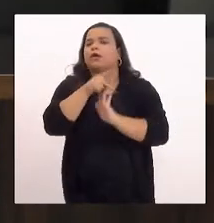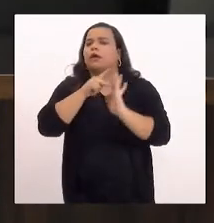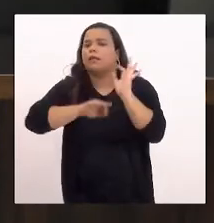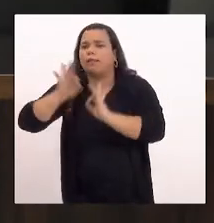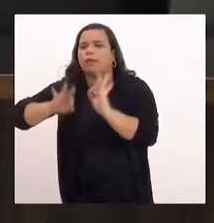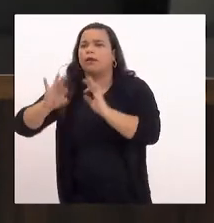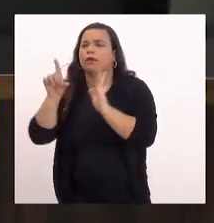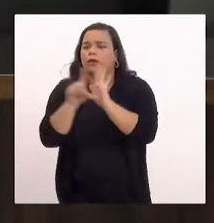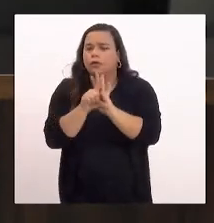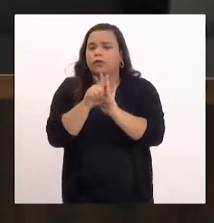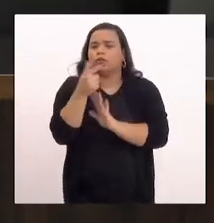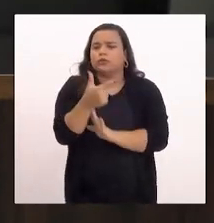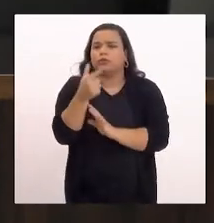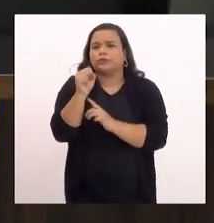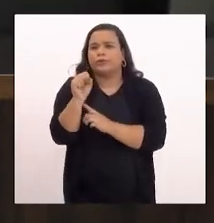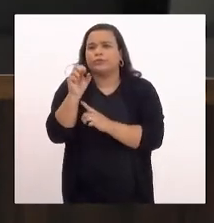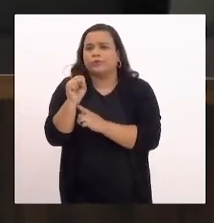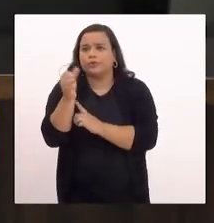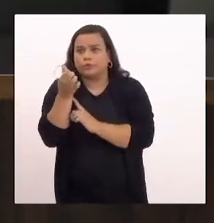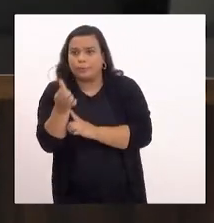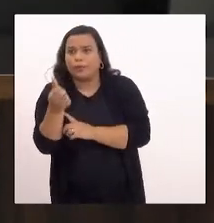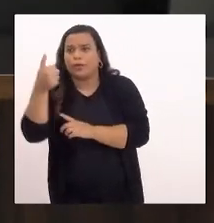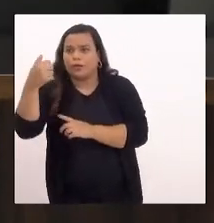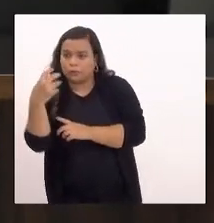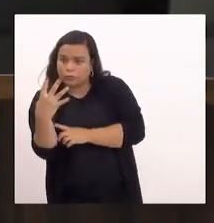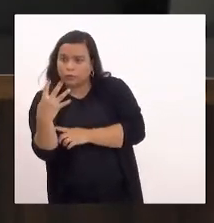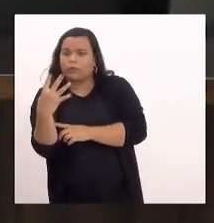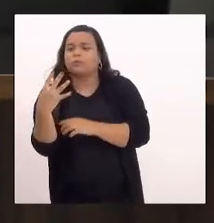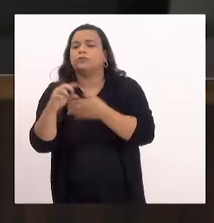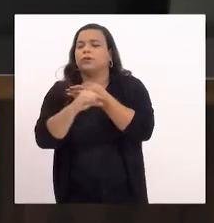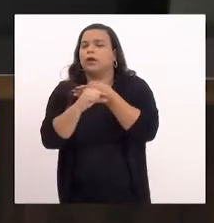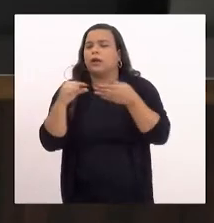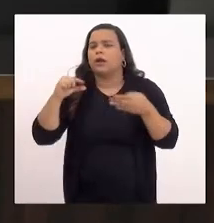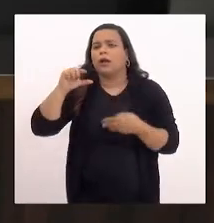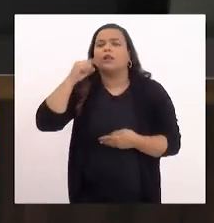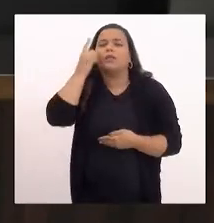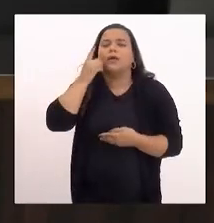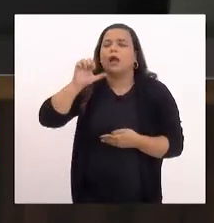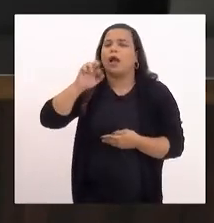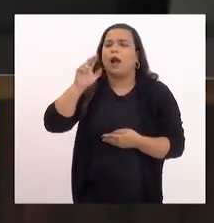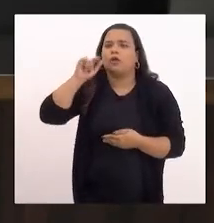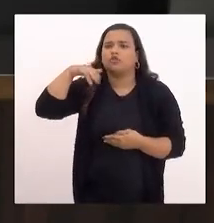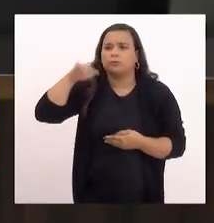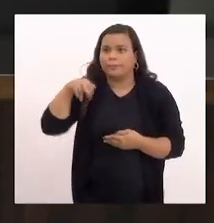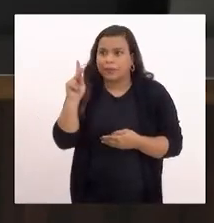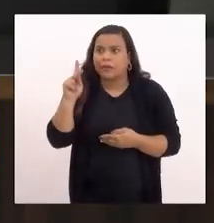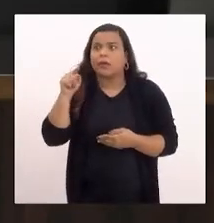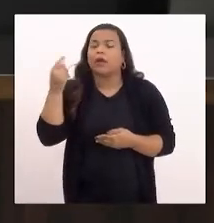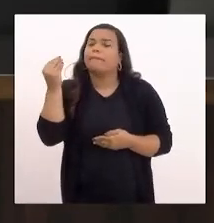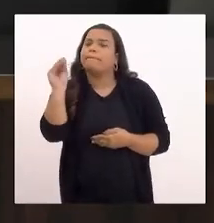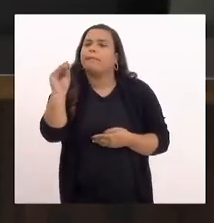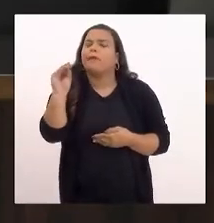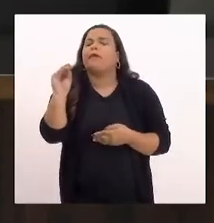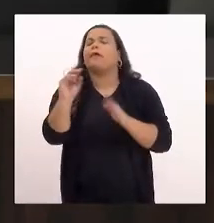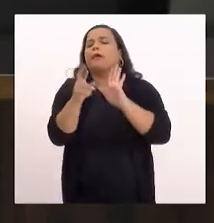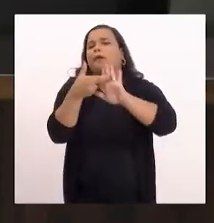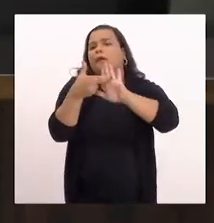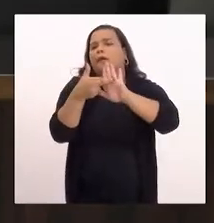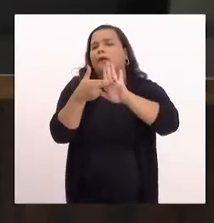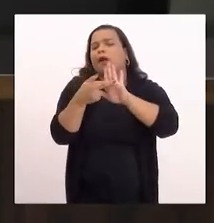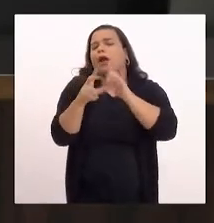2886A de 14, de autoriza o deputado Carlos Mink, que regulamenta o artigo 25 da lei 3